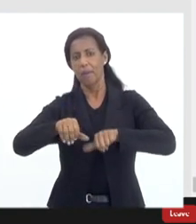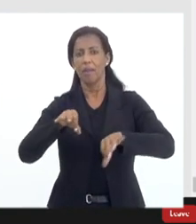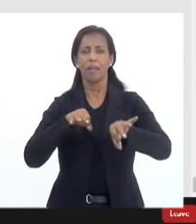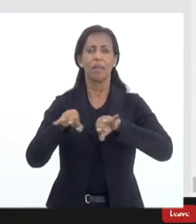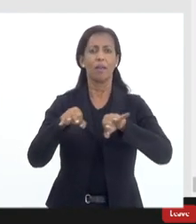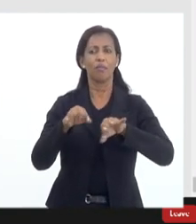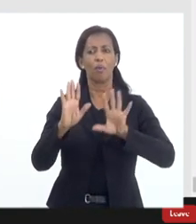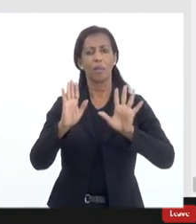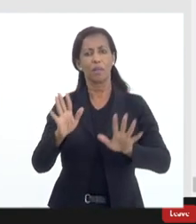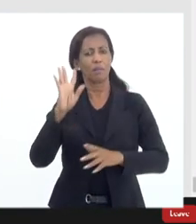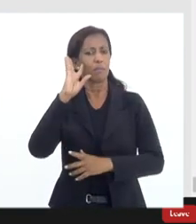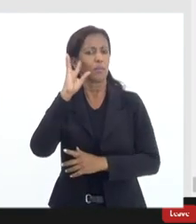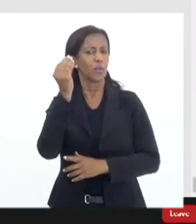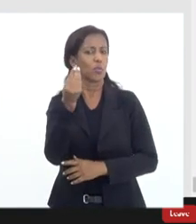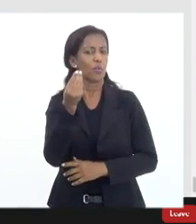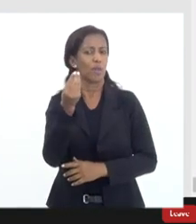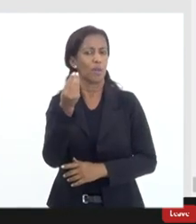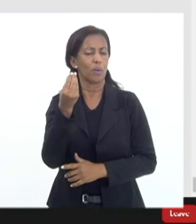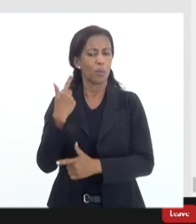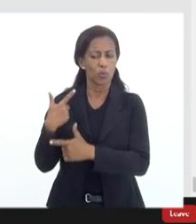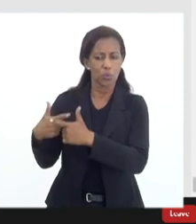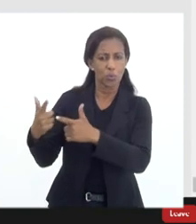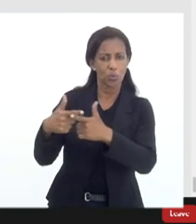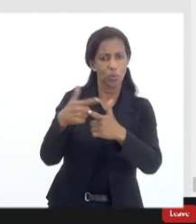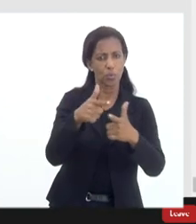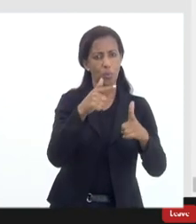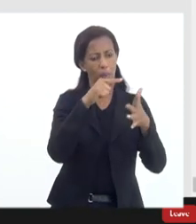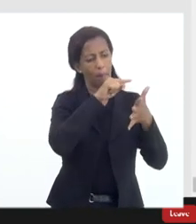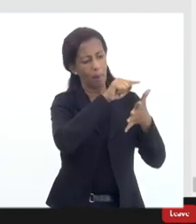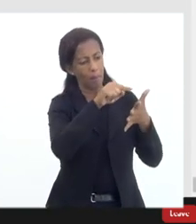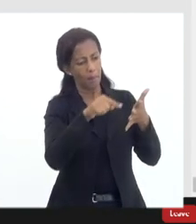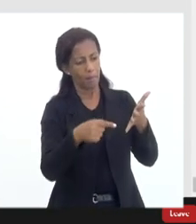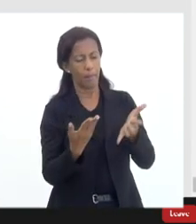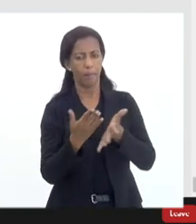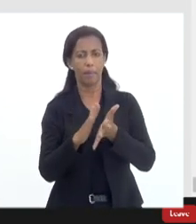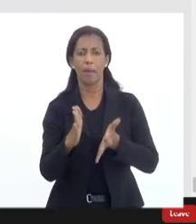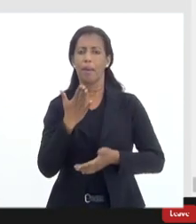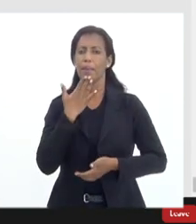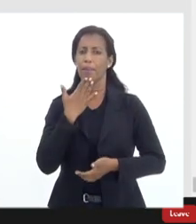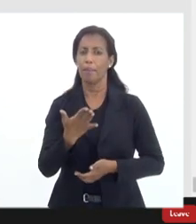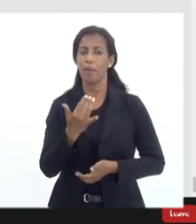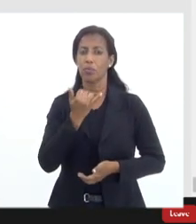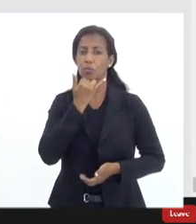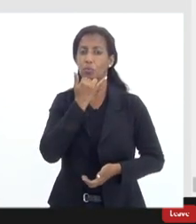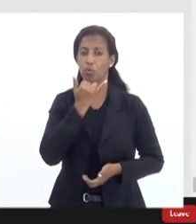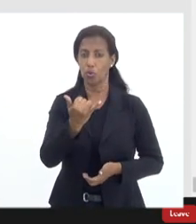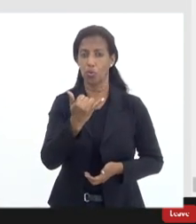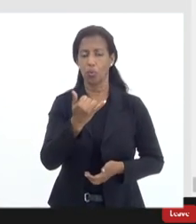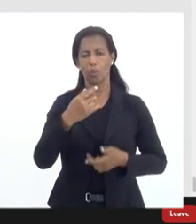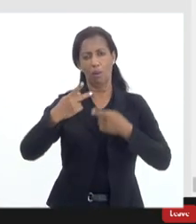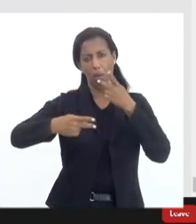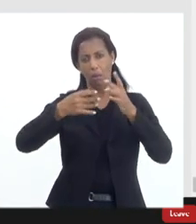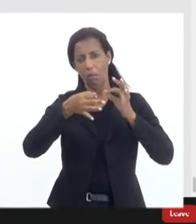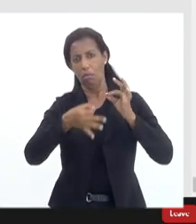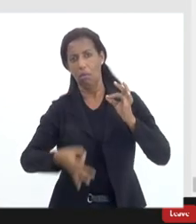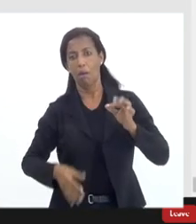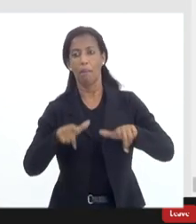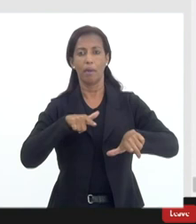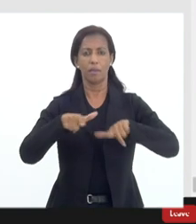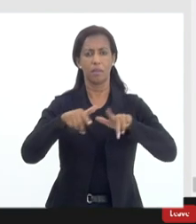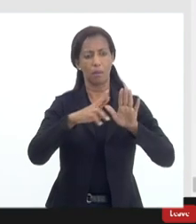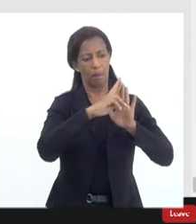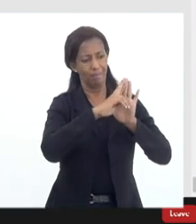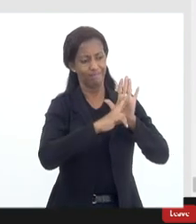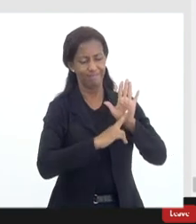sendo tomadas para sanar esses problemas apontados. Então, eu peço muitas desculpas a ter me prolongado um pouco, mas esse trabalho desse